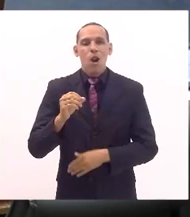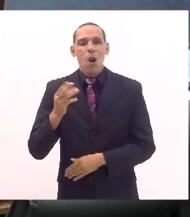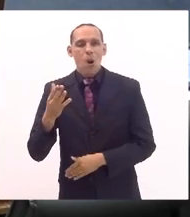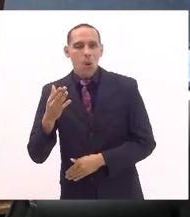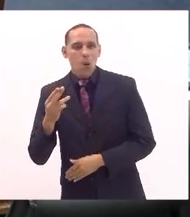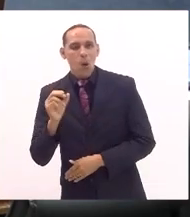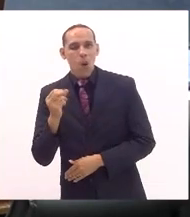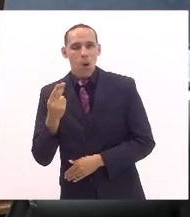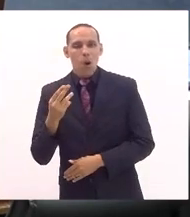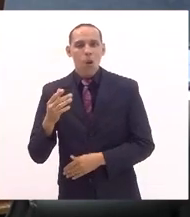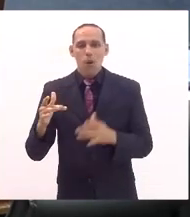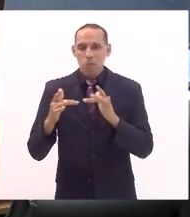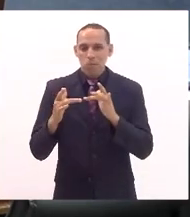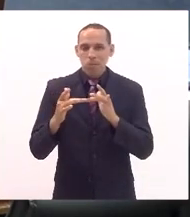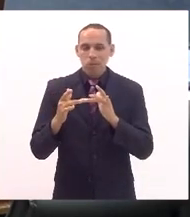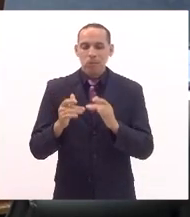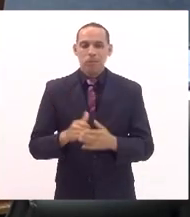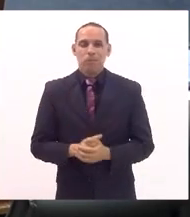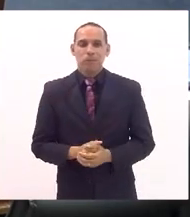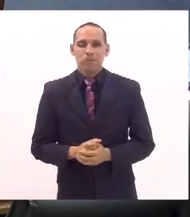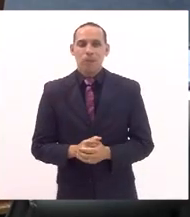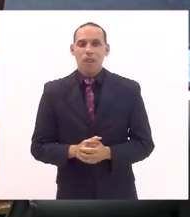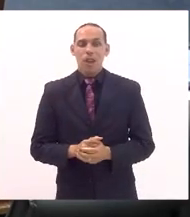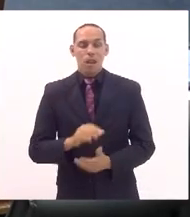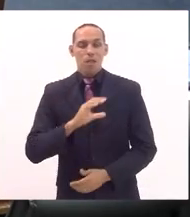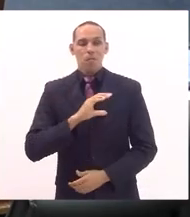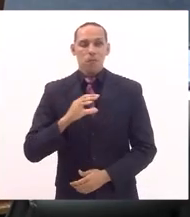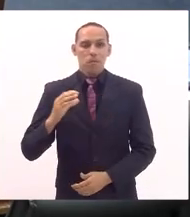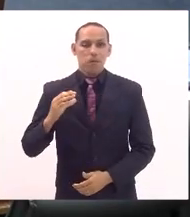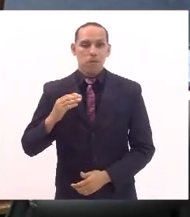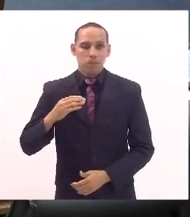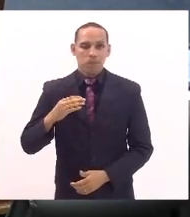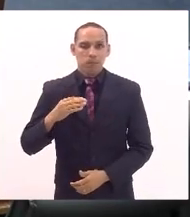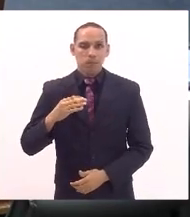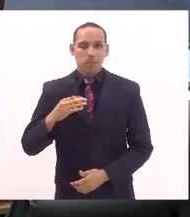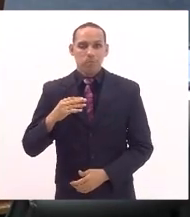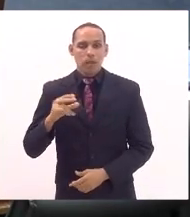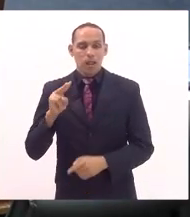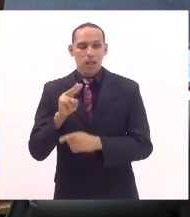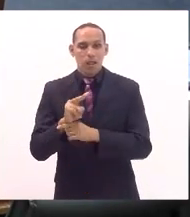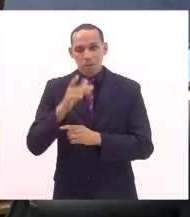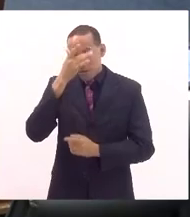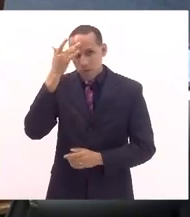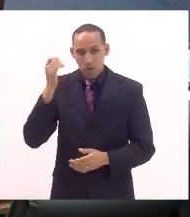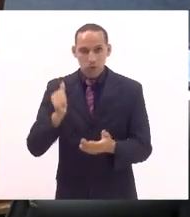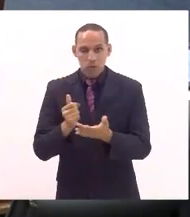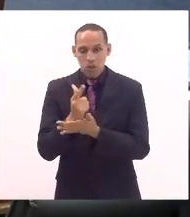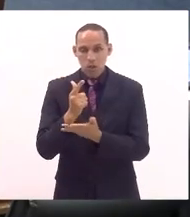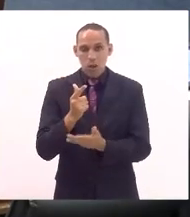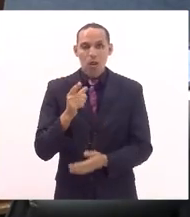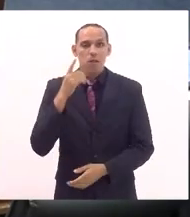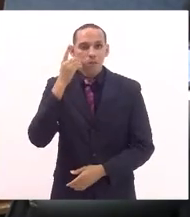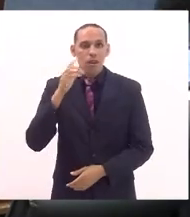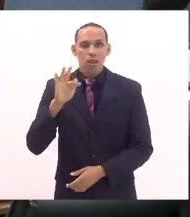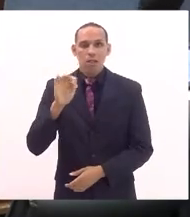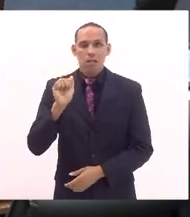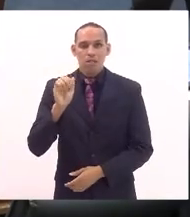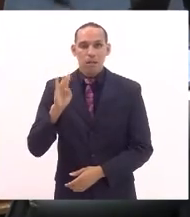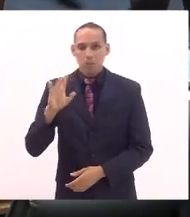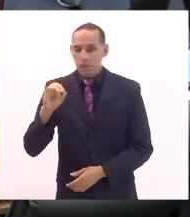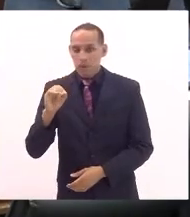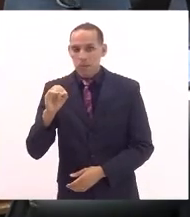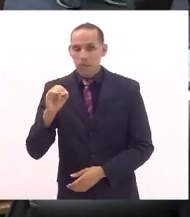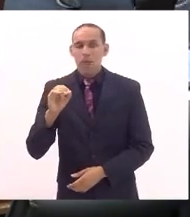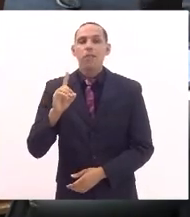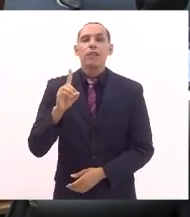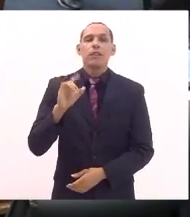e pela comissão a defesa do consumidor Deputado Fábio Silva Deputado Fábio